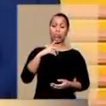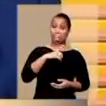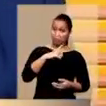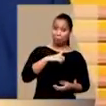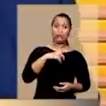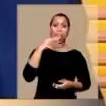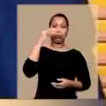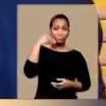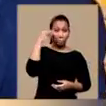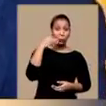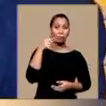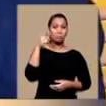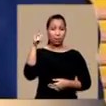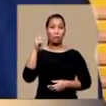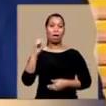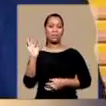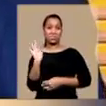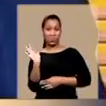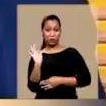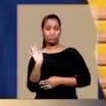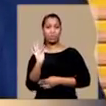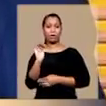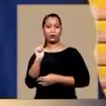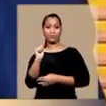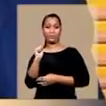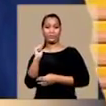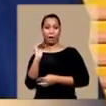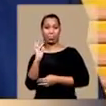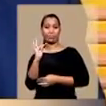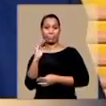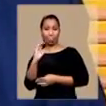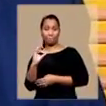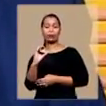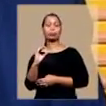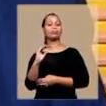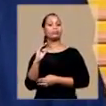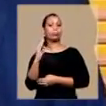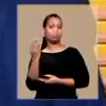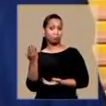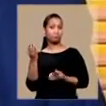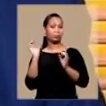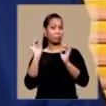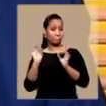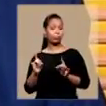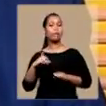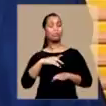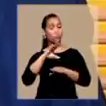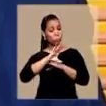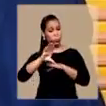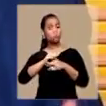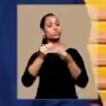tido experiências lá na faculdade, lá na FATEC de Rio Preto, bem interessantes, né? Também oferecem cursos.